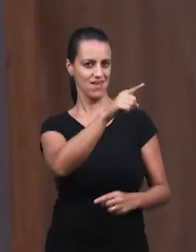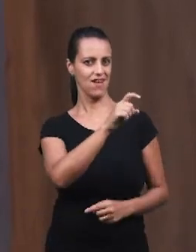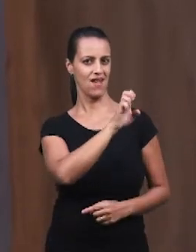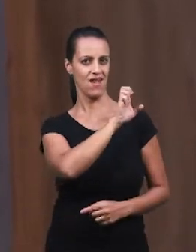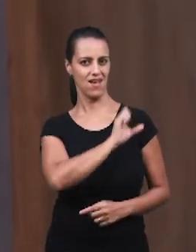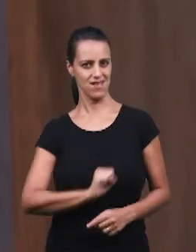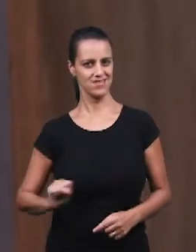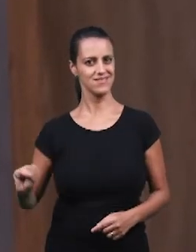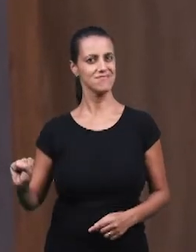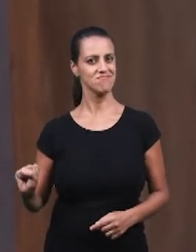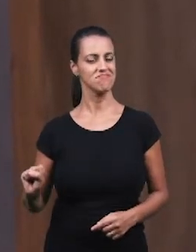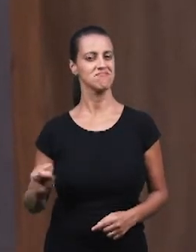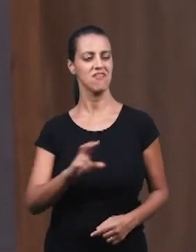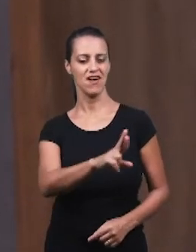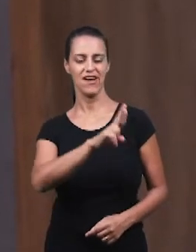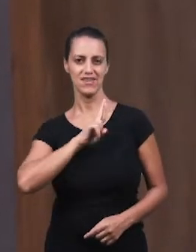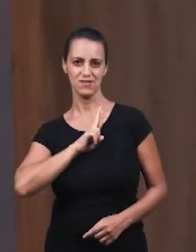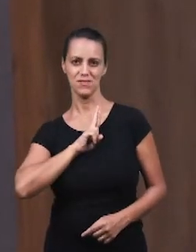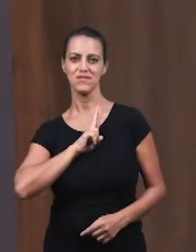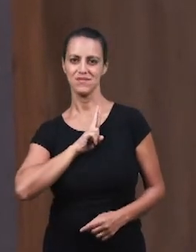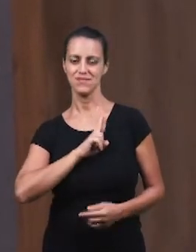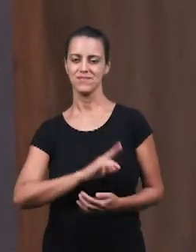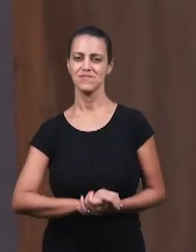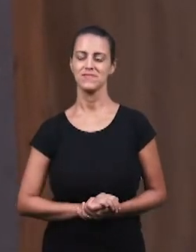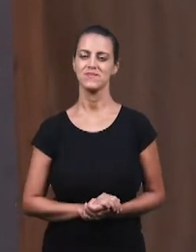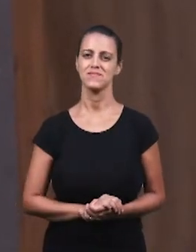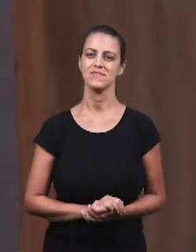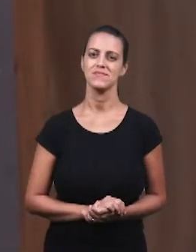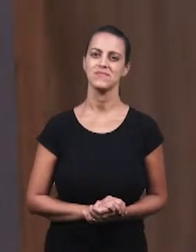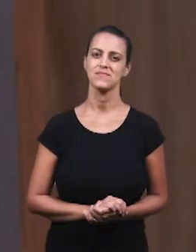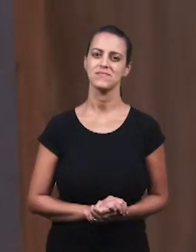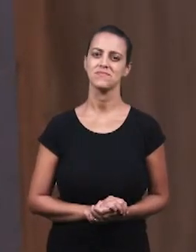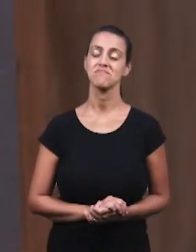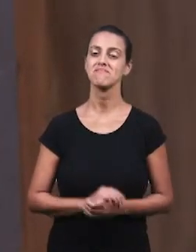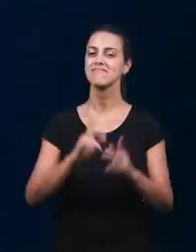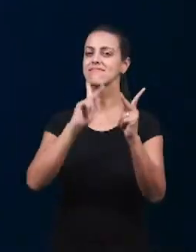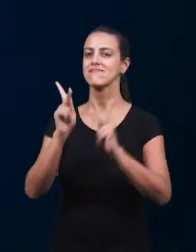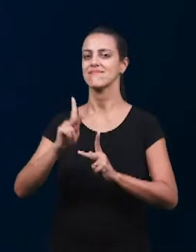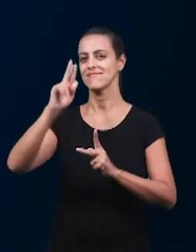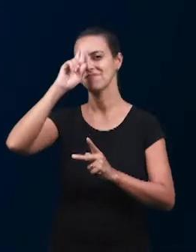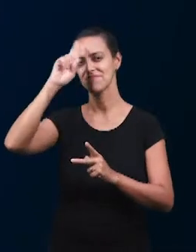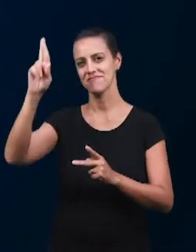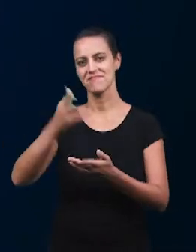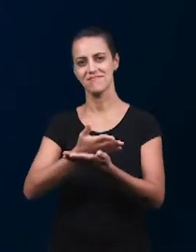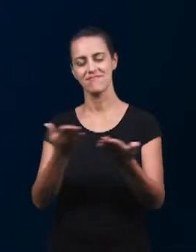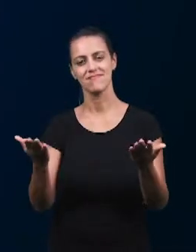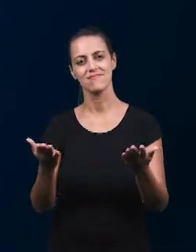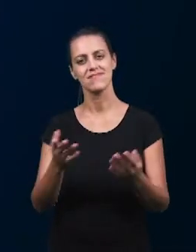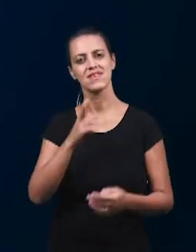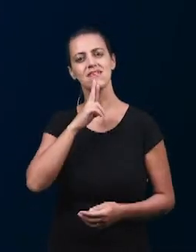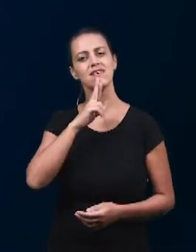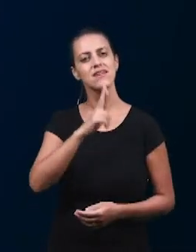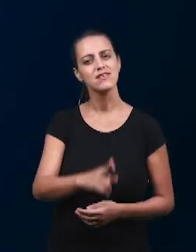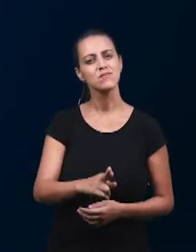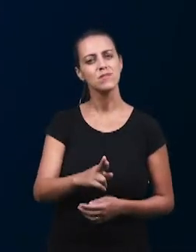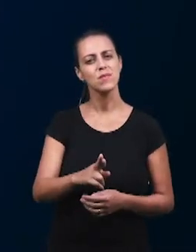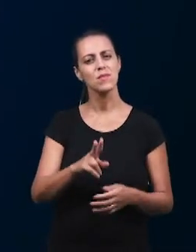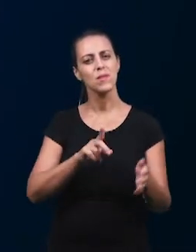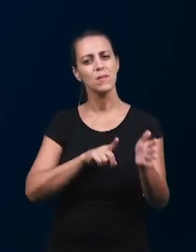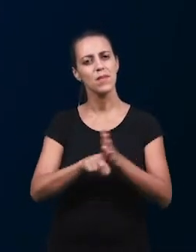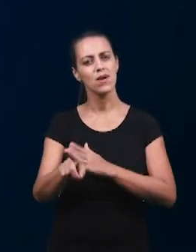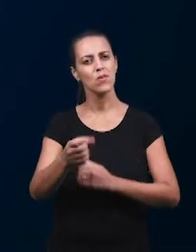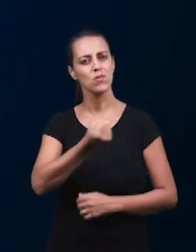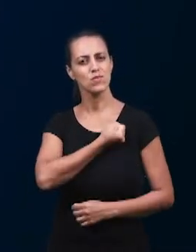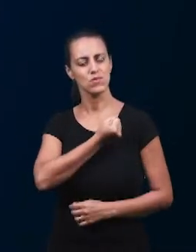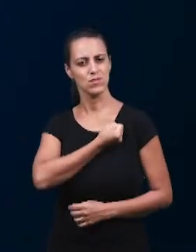ela vai dar também uma segunda resposta a esta nossa terceira pergunta. A paz do Senhor, irmãos. Respondendo à